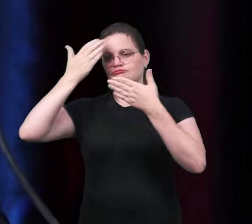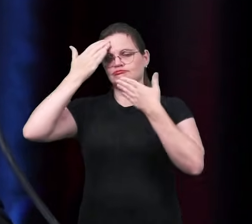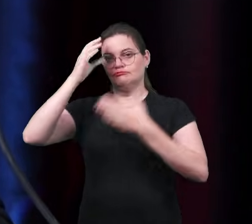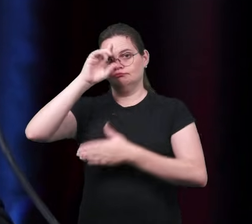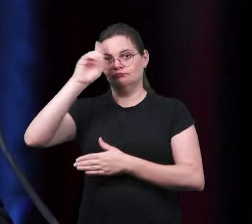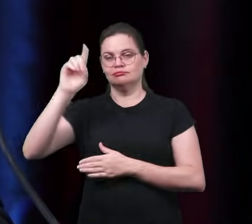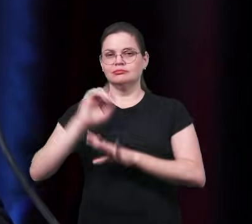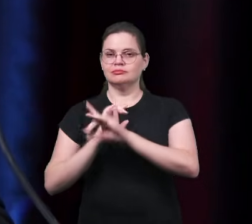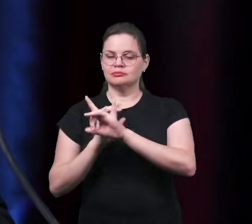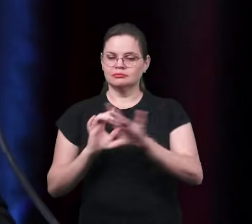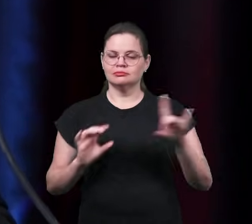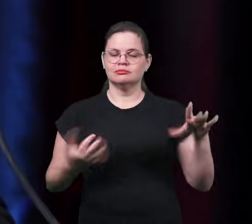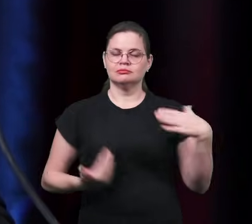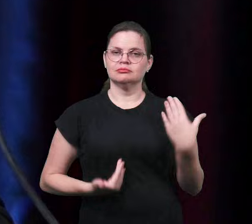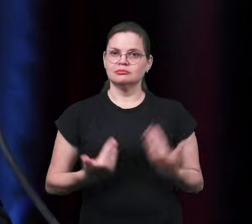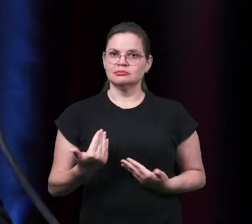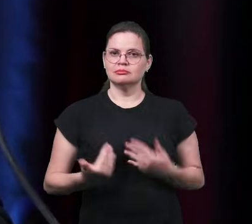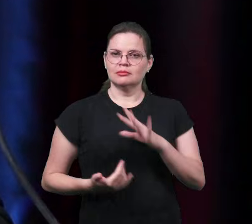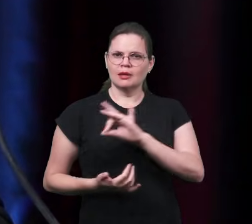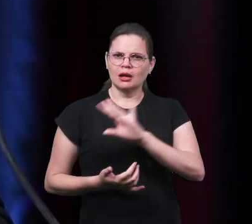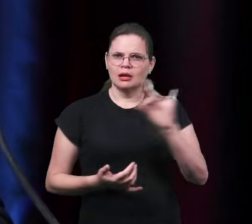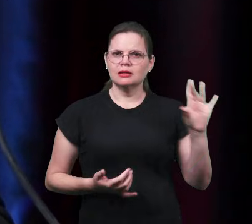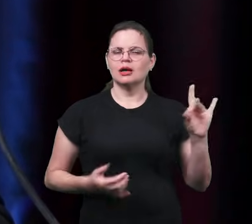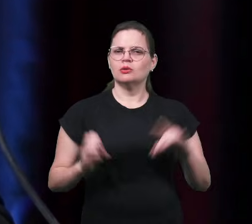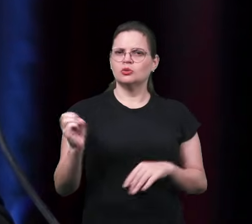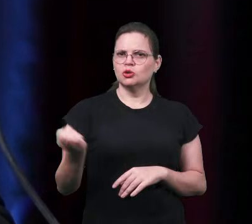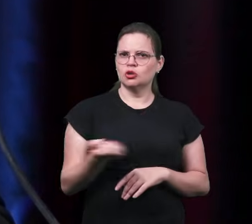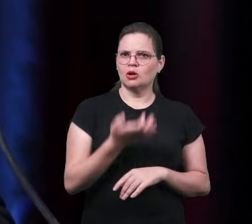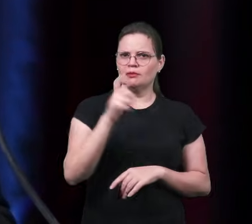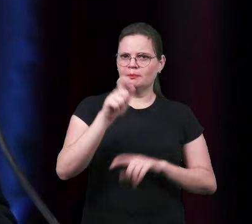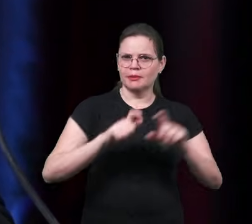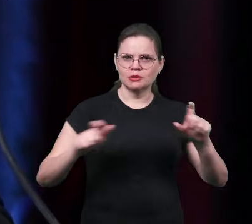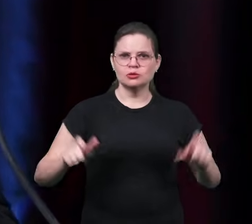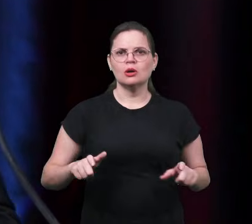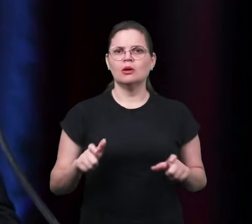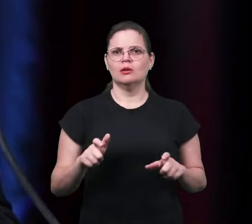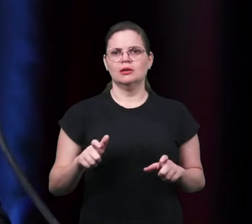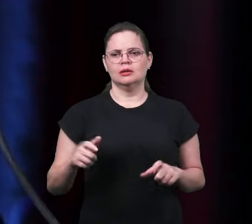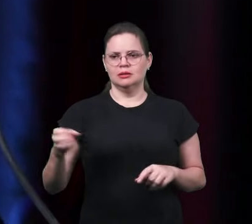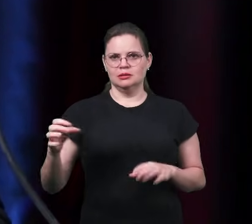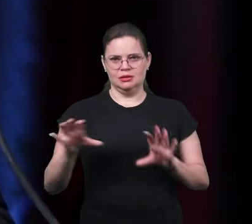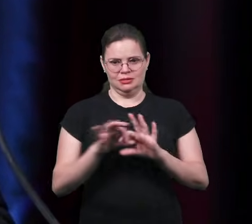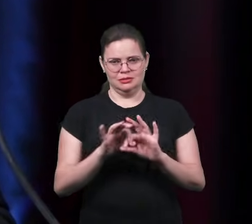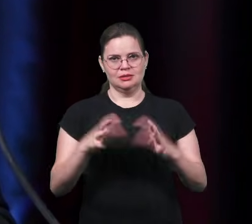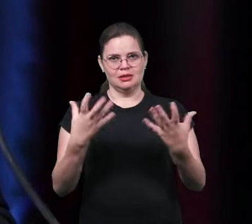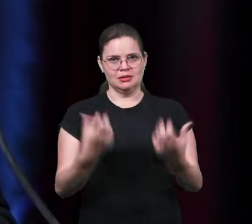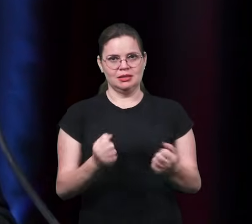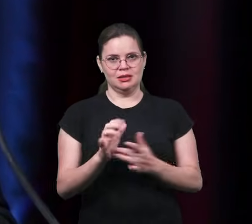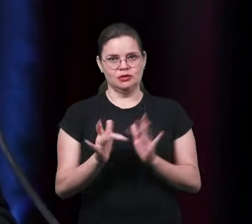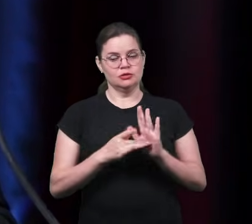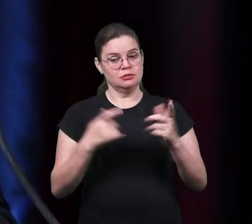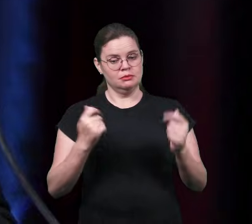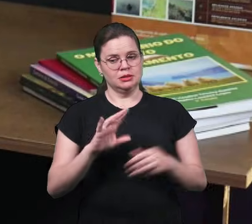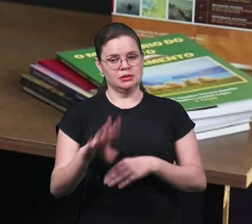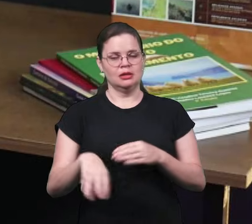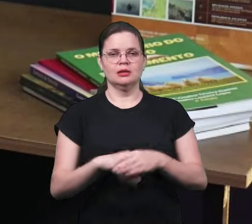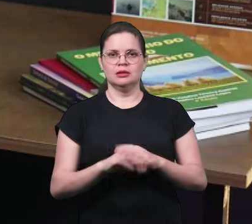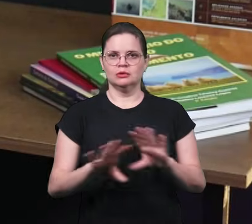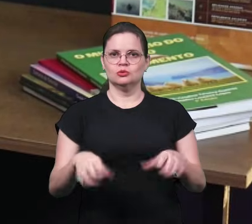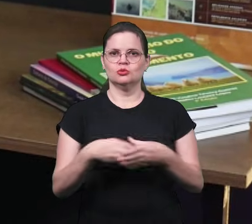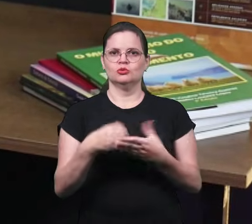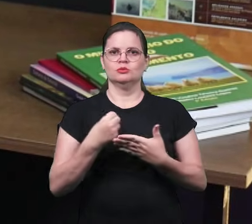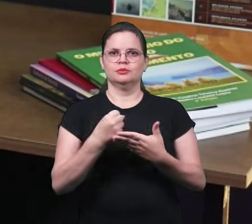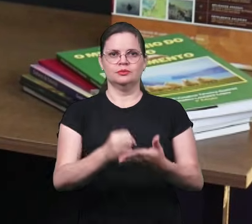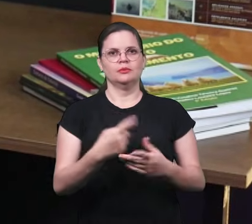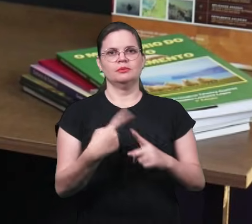de cada membro, cada servo, novo convertido, ele está ligado ao grupo de assistência. Exatamente. É a